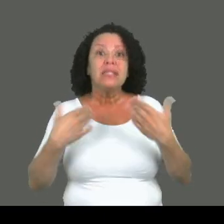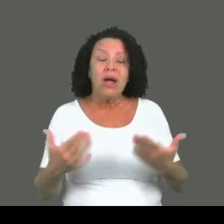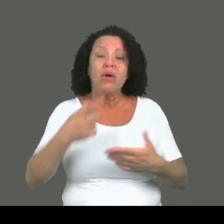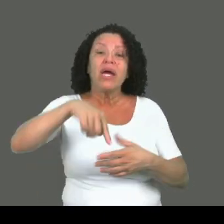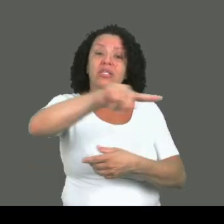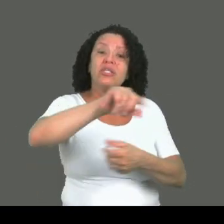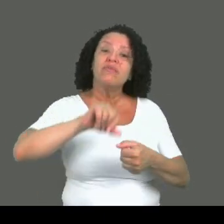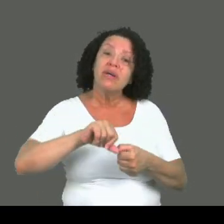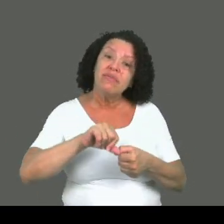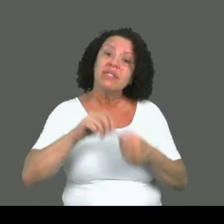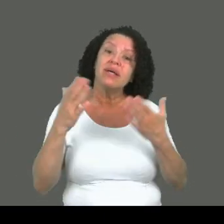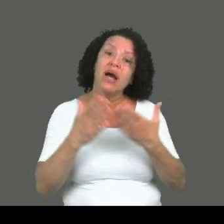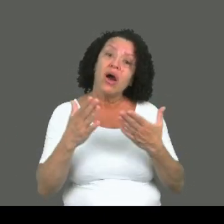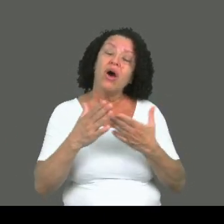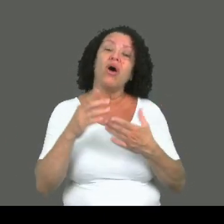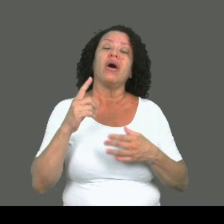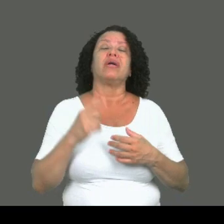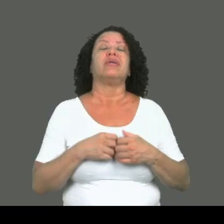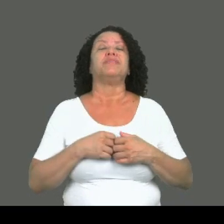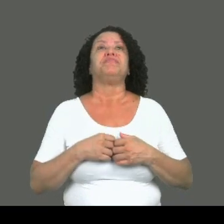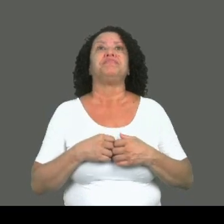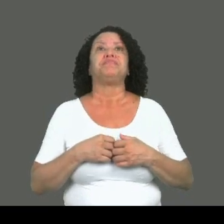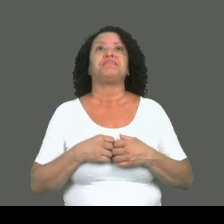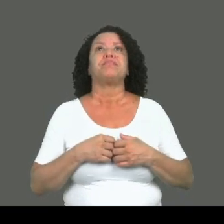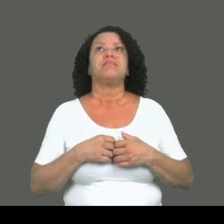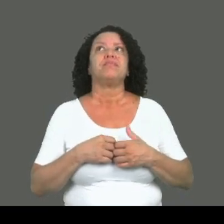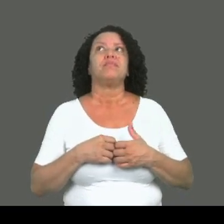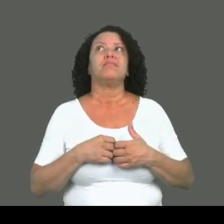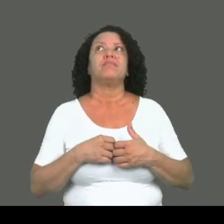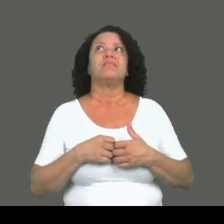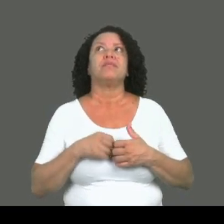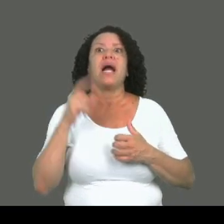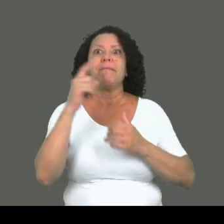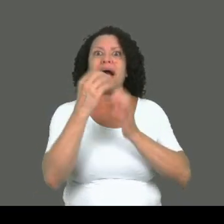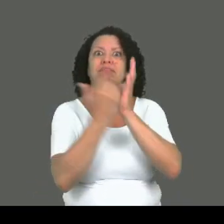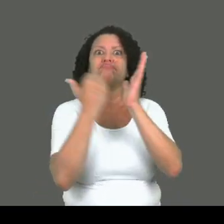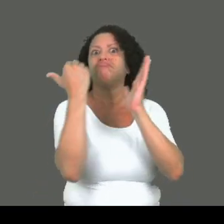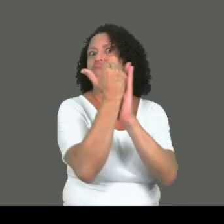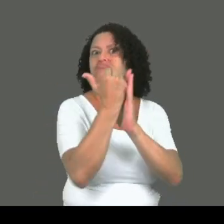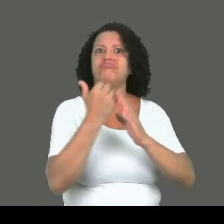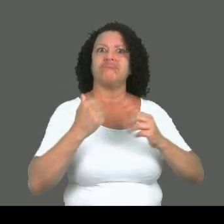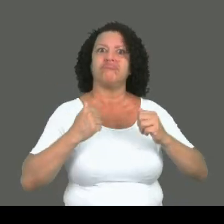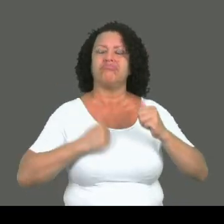faz para não deixar chegar essa